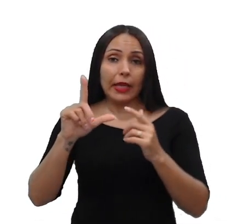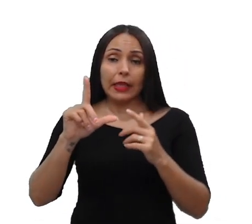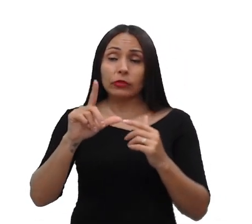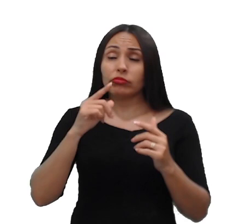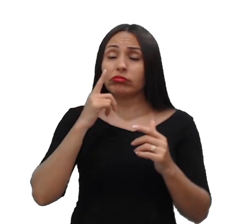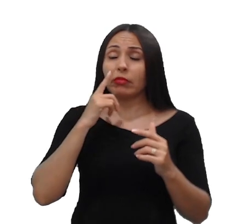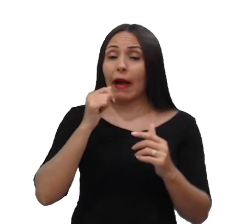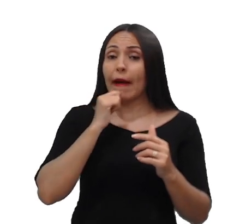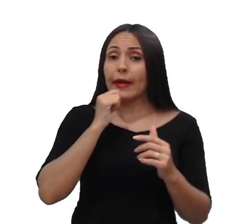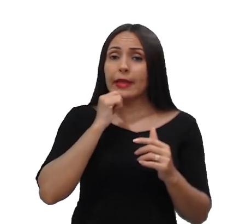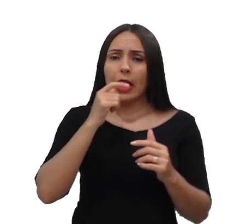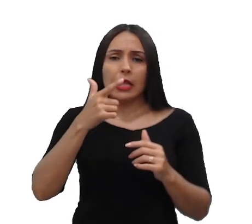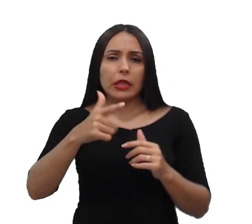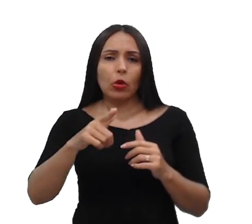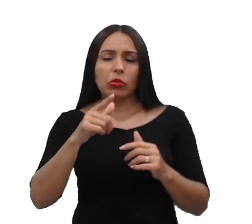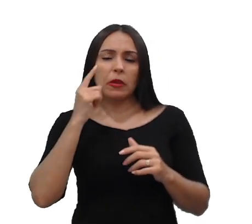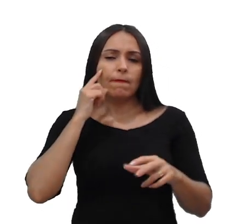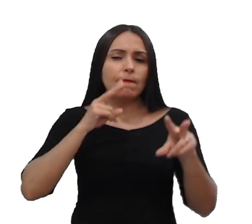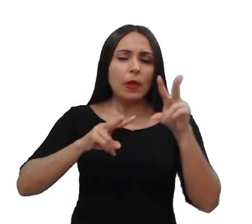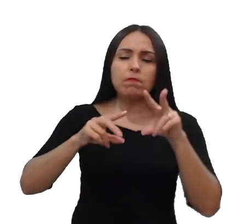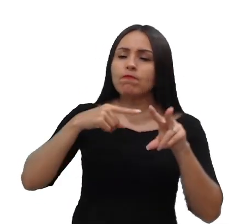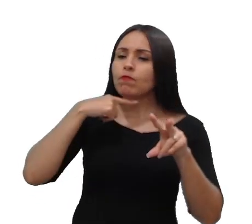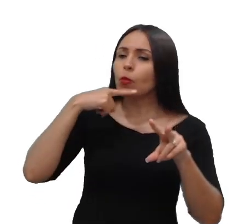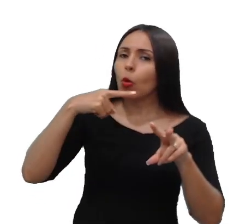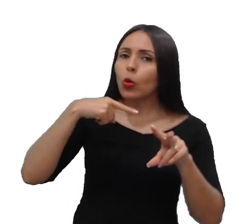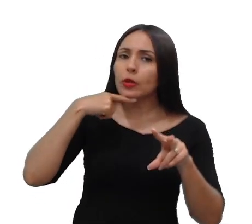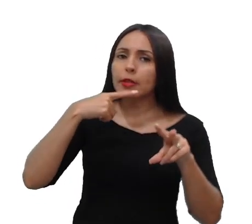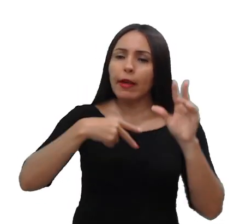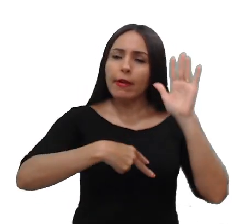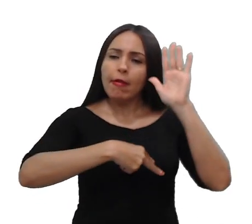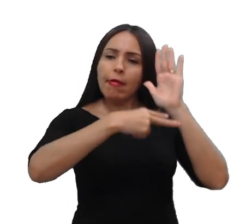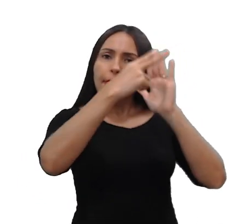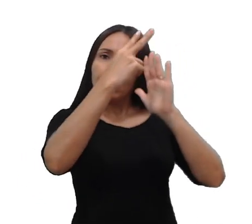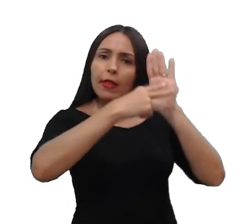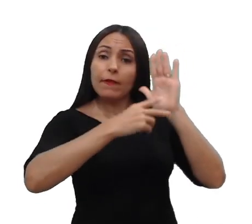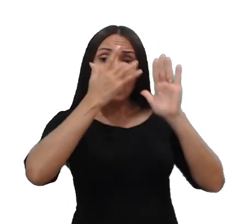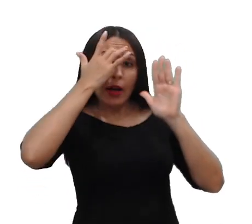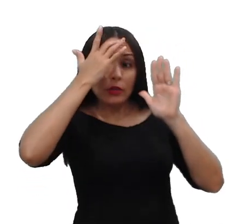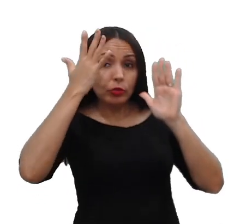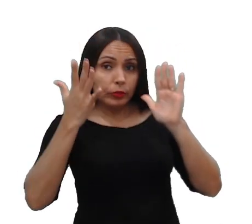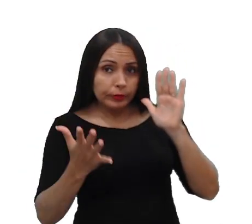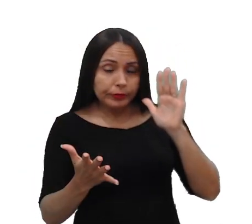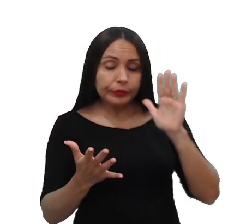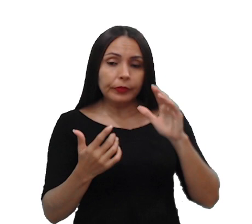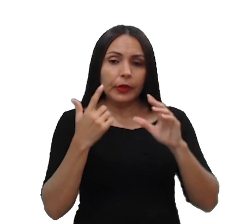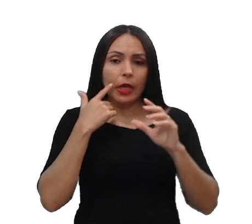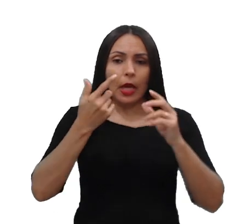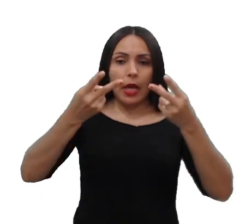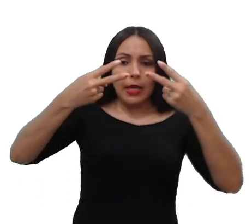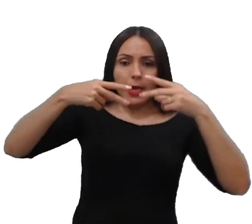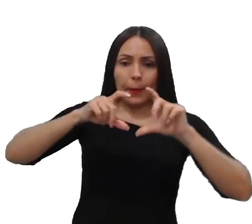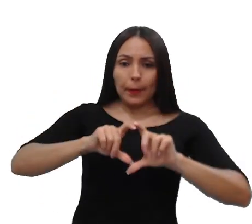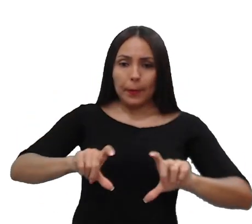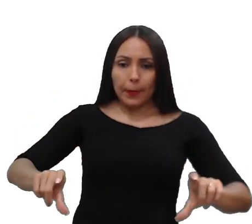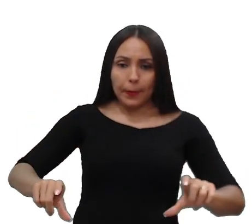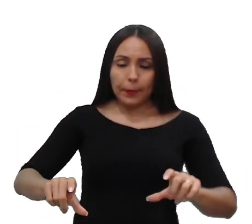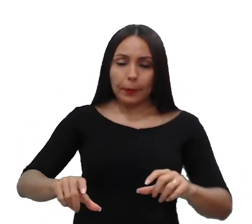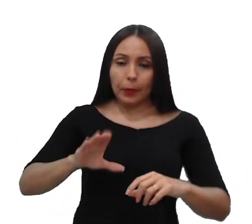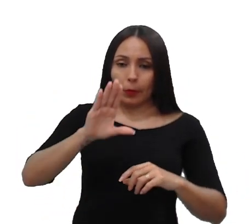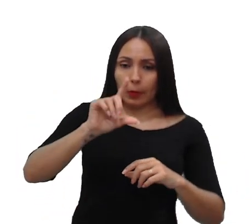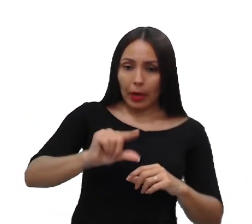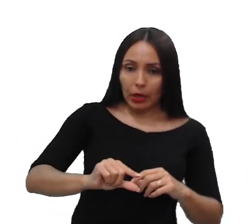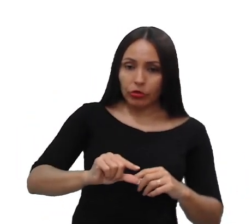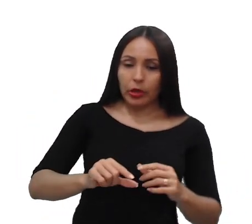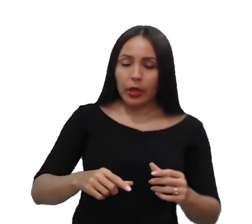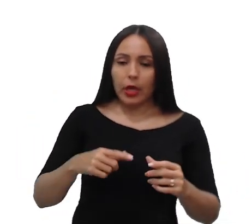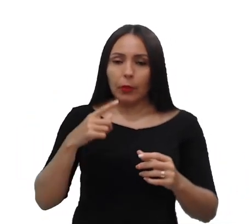tem visualmente, a gente não consegue, né, ler com maior facilidade. E a baixa pregnância, porque as letras